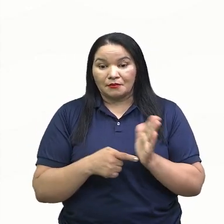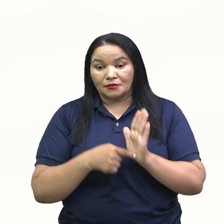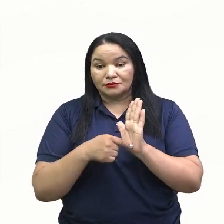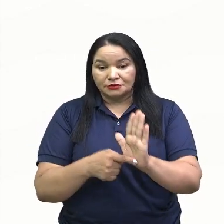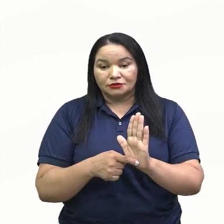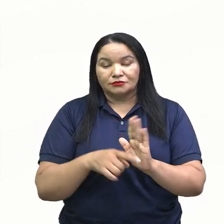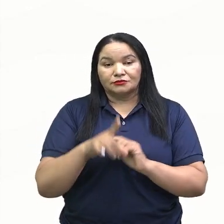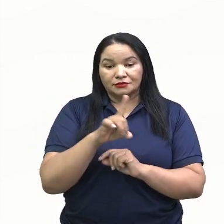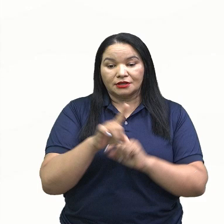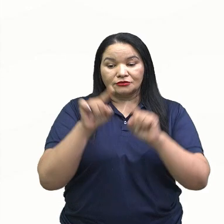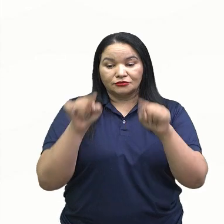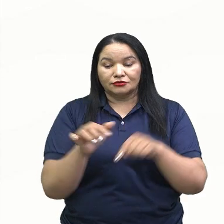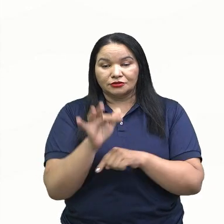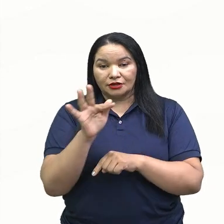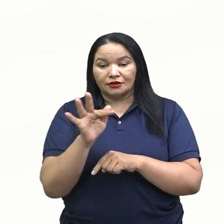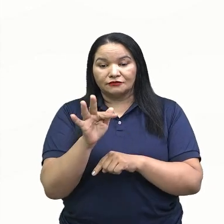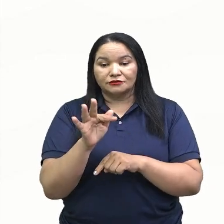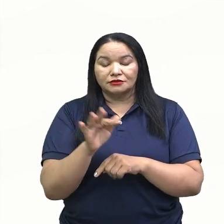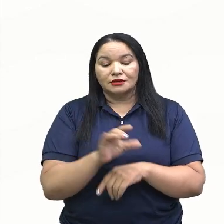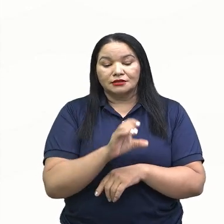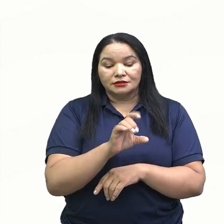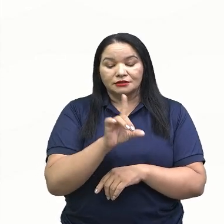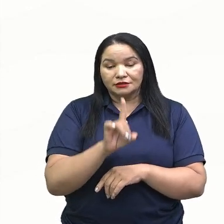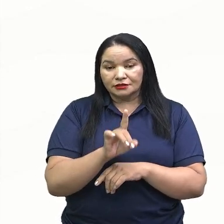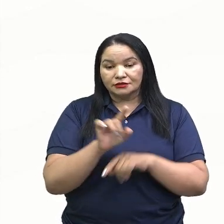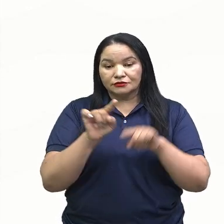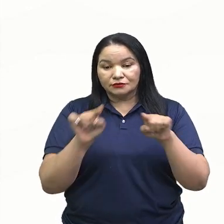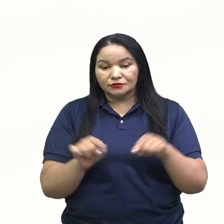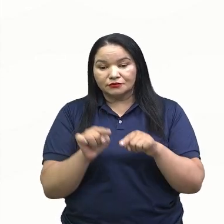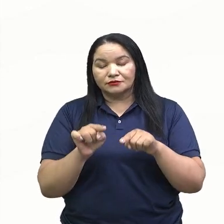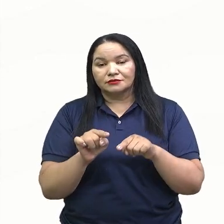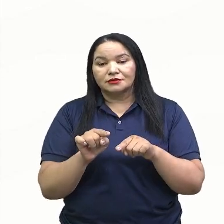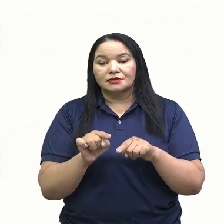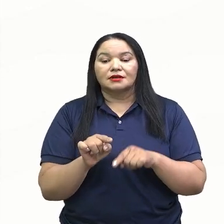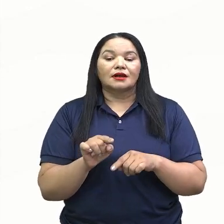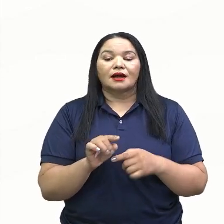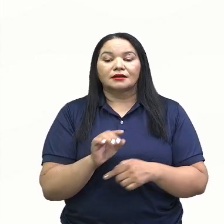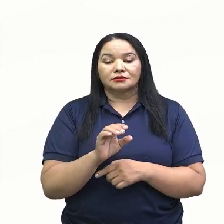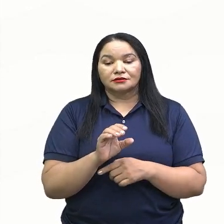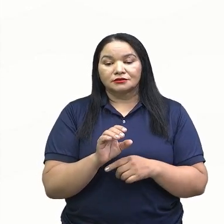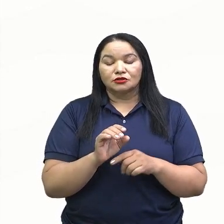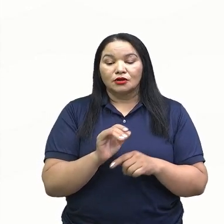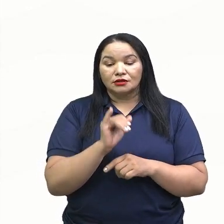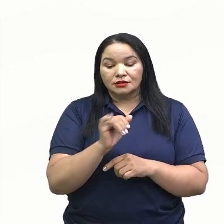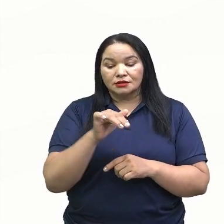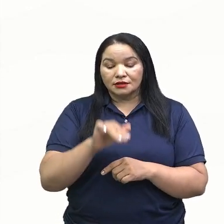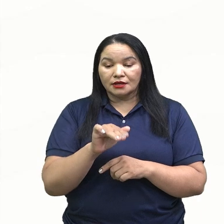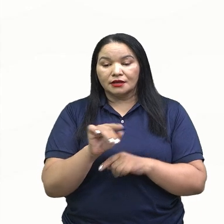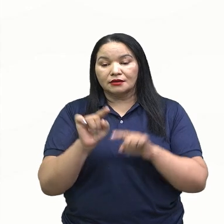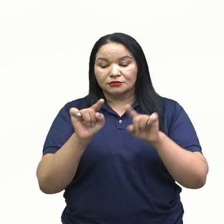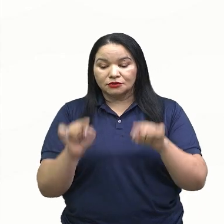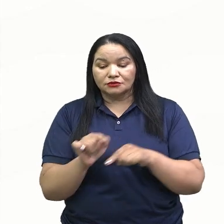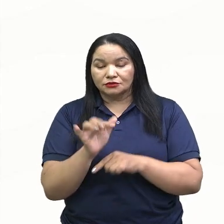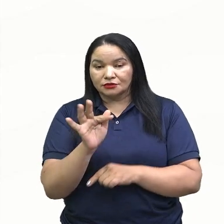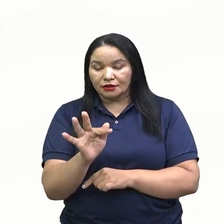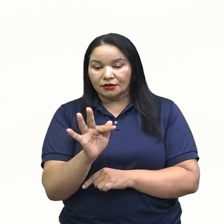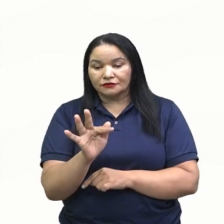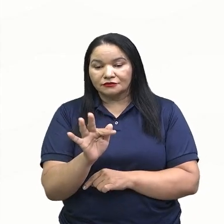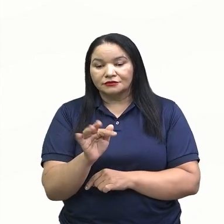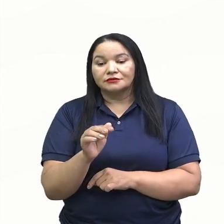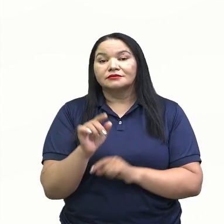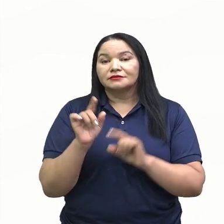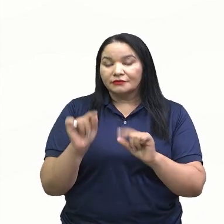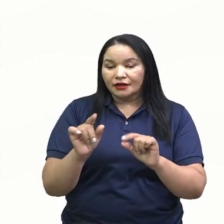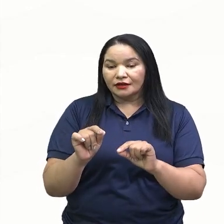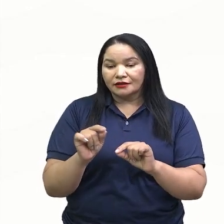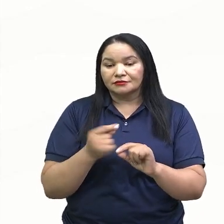aqui, quem é? Contradomínio. Apareceu esta representação aqui, quem é?